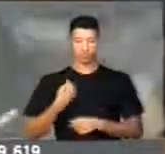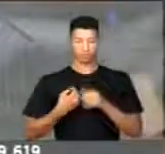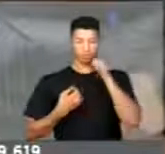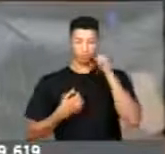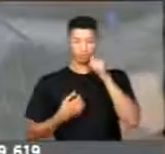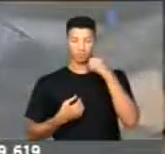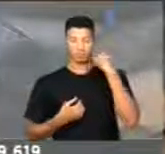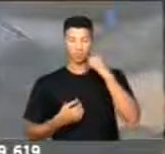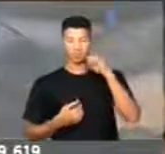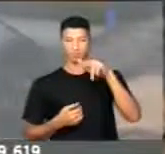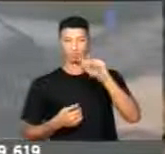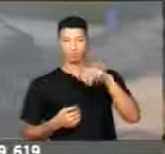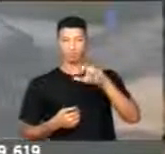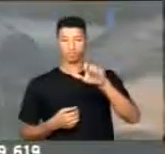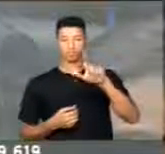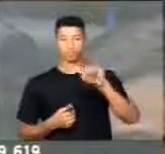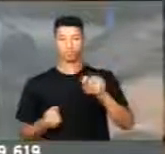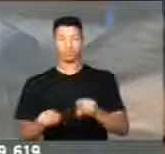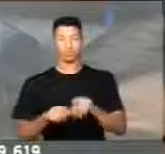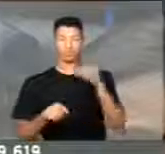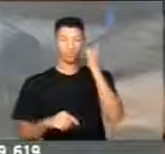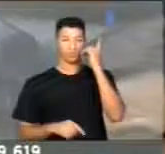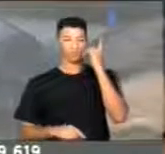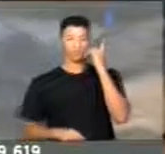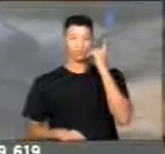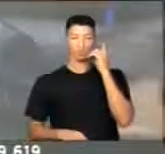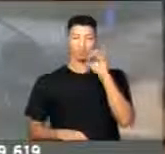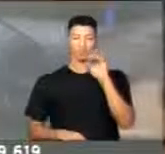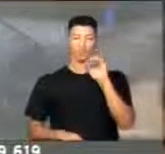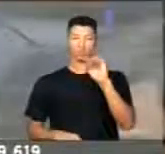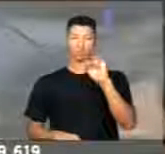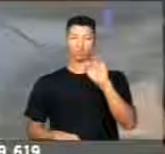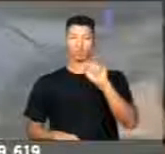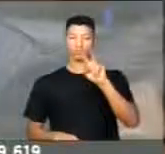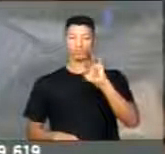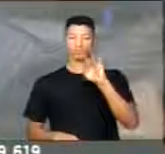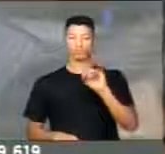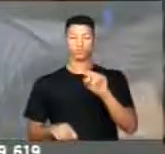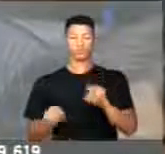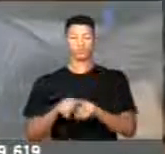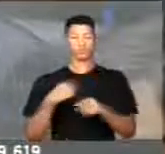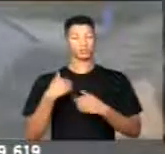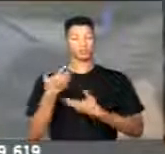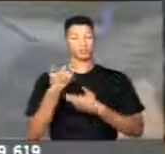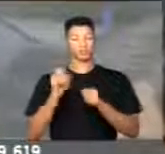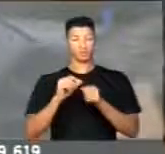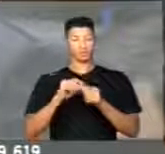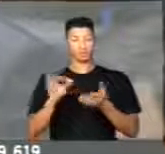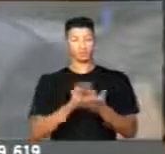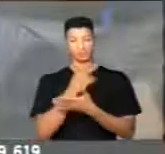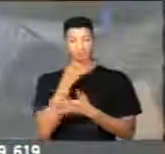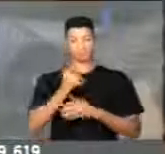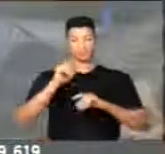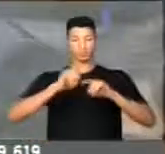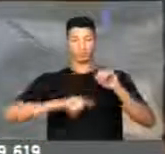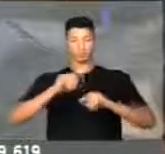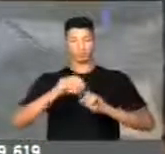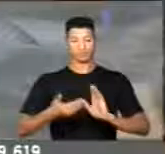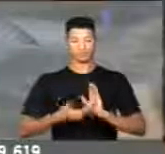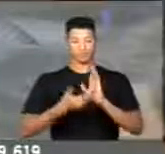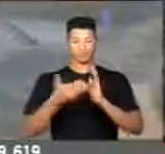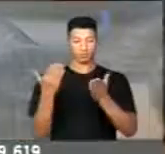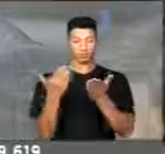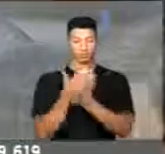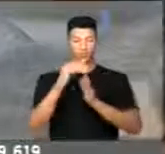Ana Amélia, o senador Moca, deputado Otávio Leite, Carlos Melles, e eu queria aqui fazer o registro. Foi uma matéria que passou pela Câmara,